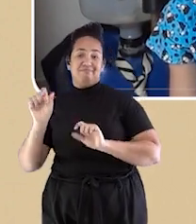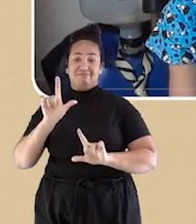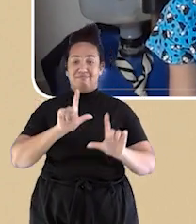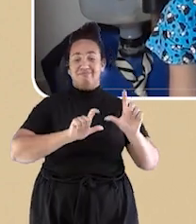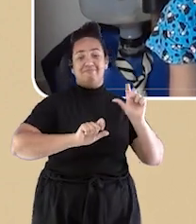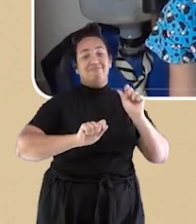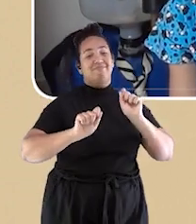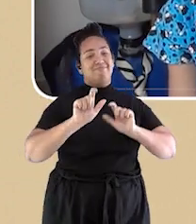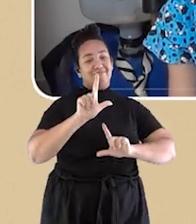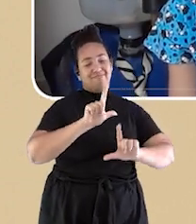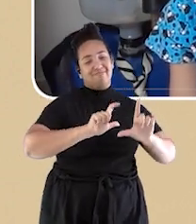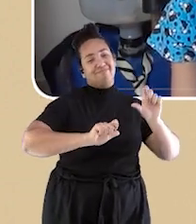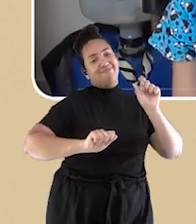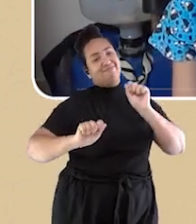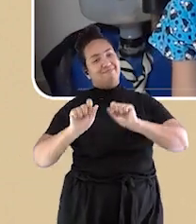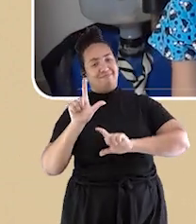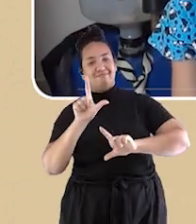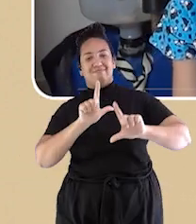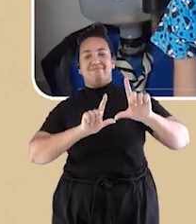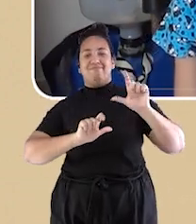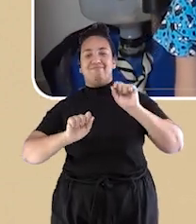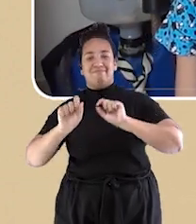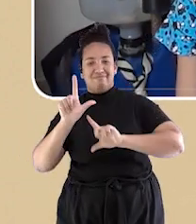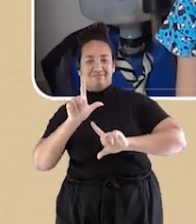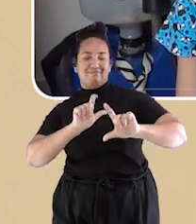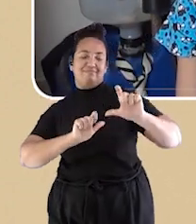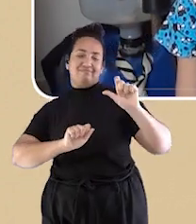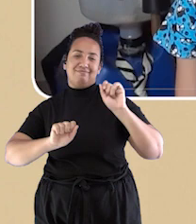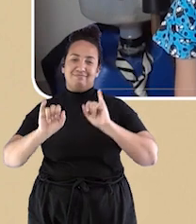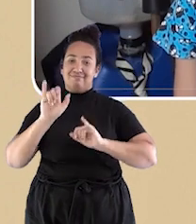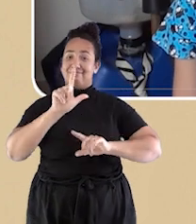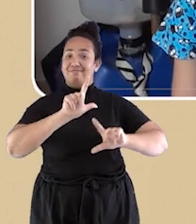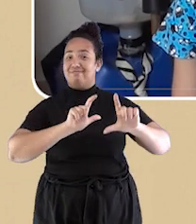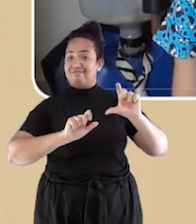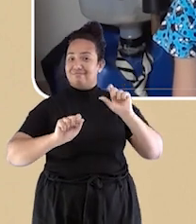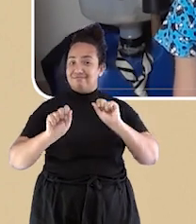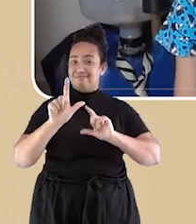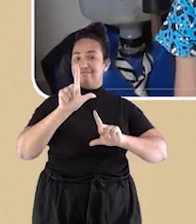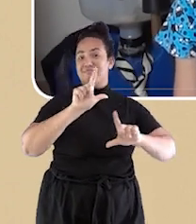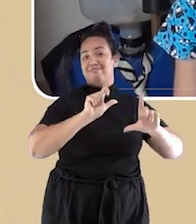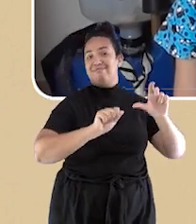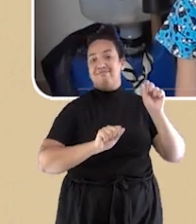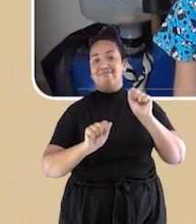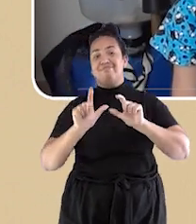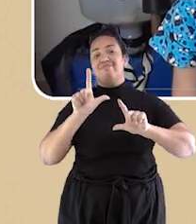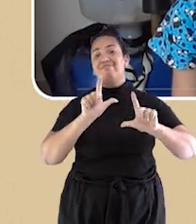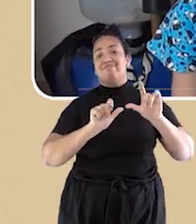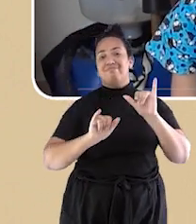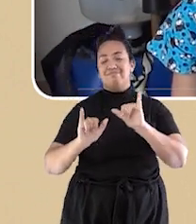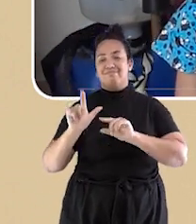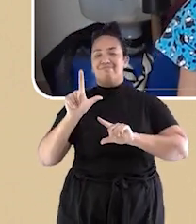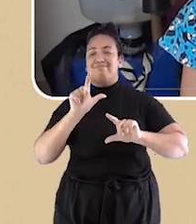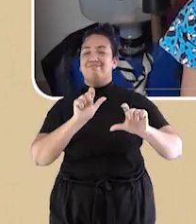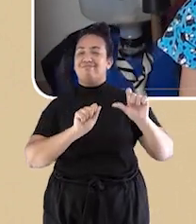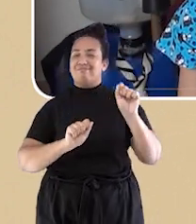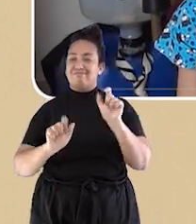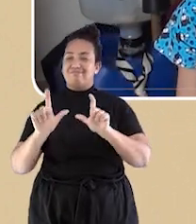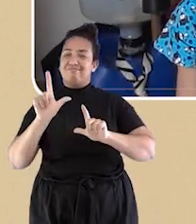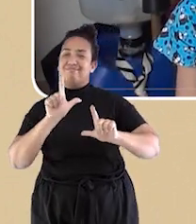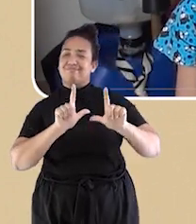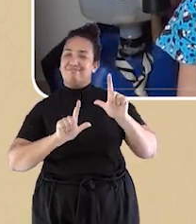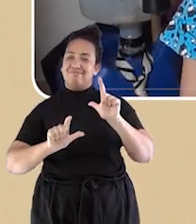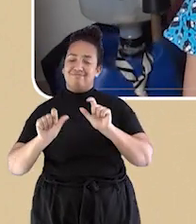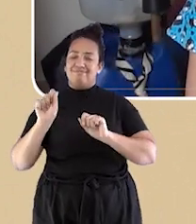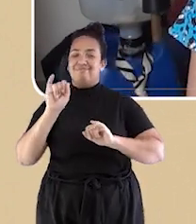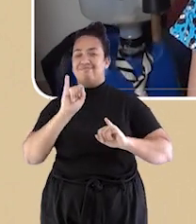laia, laia, laia, la, la, laia, laia, la, la,